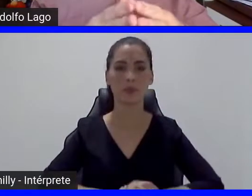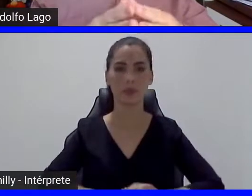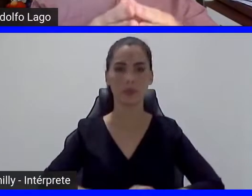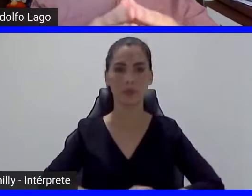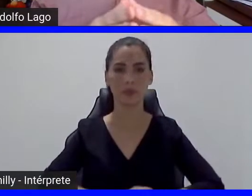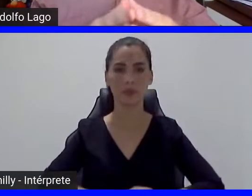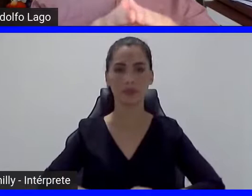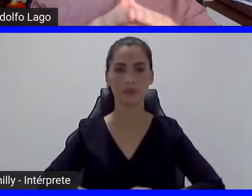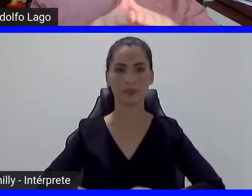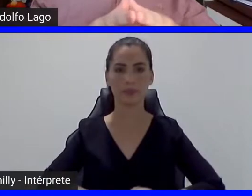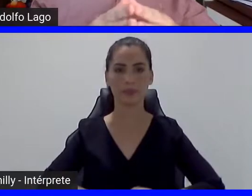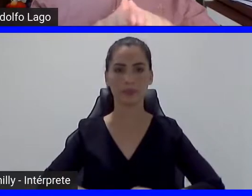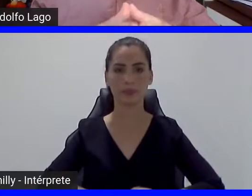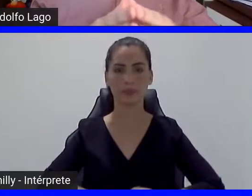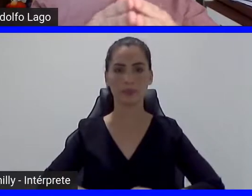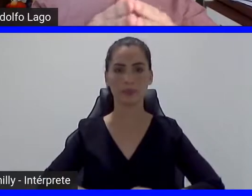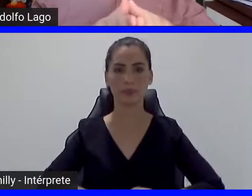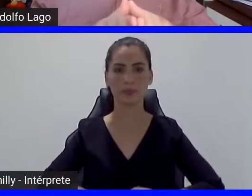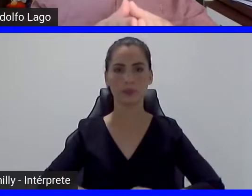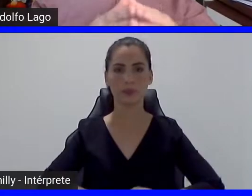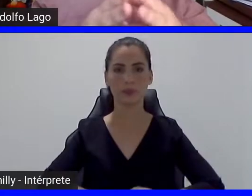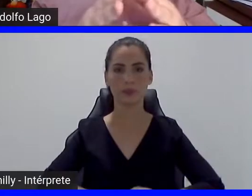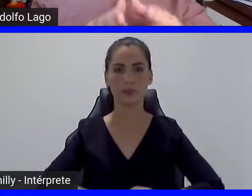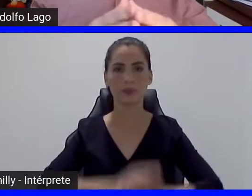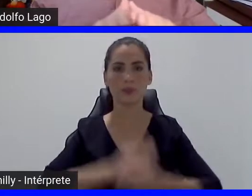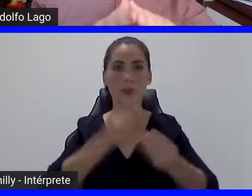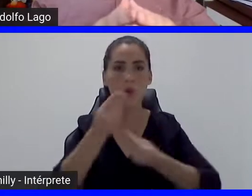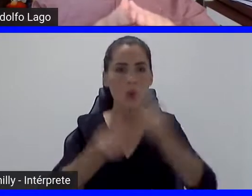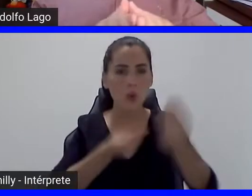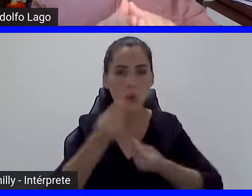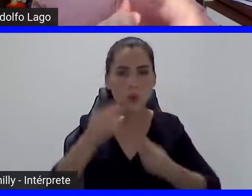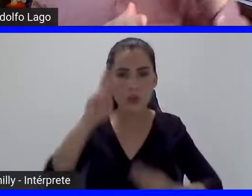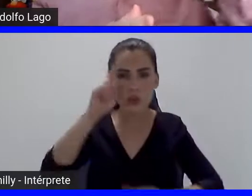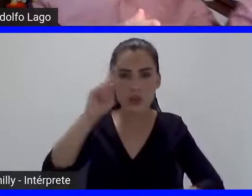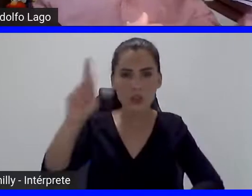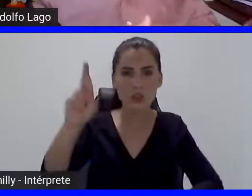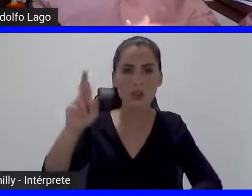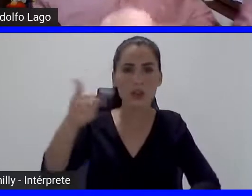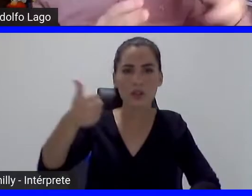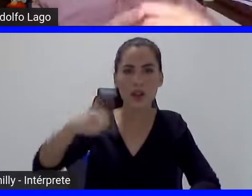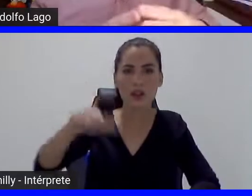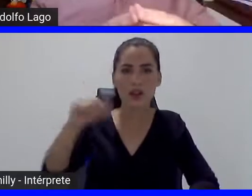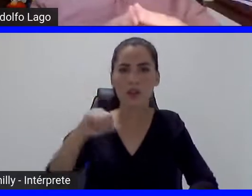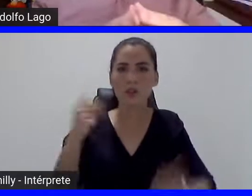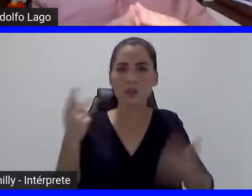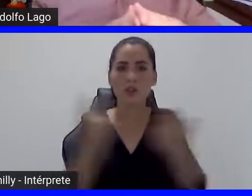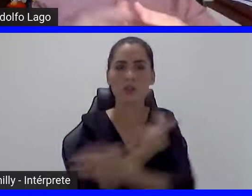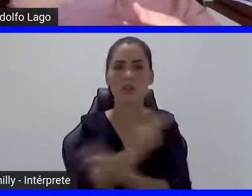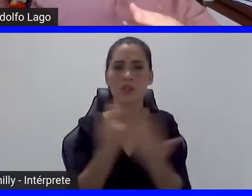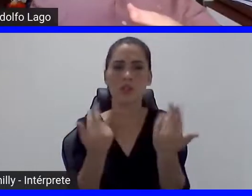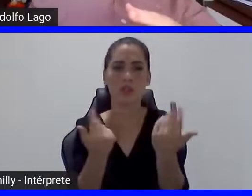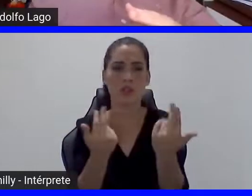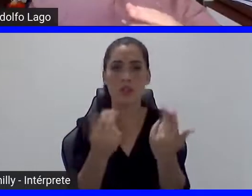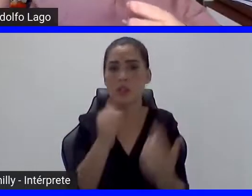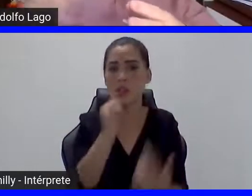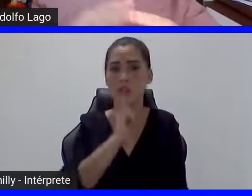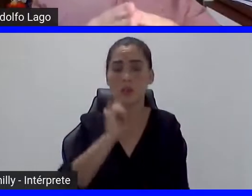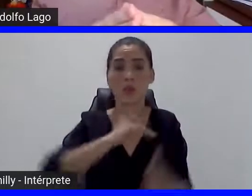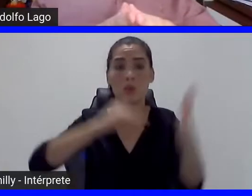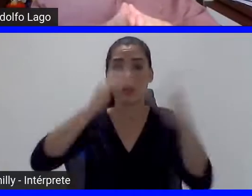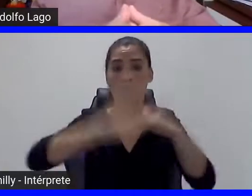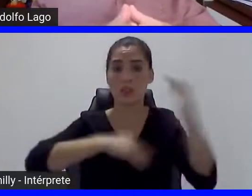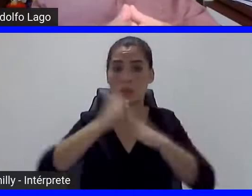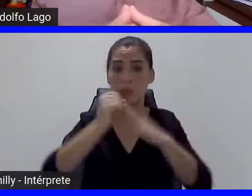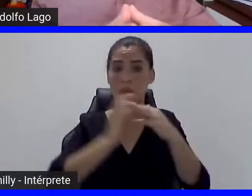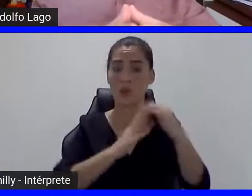como a senhora avalia que não possa acontecer com a senhora uma dessas duas coisas, ou ter um desempenho modesto ou